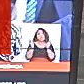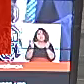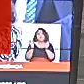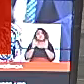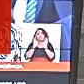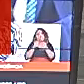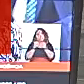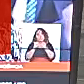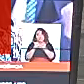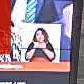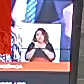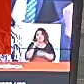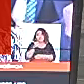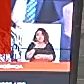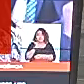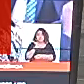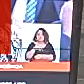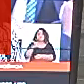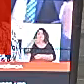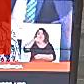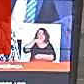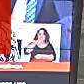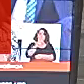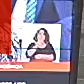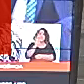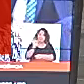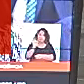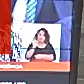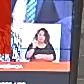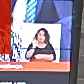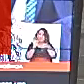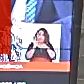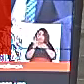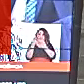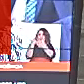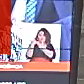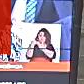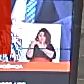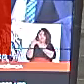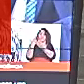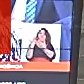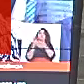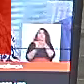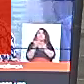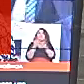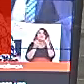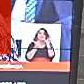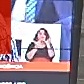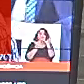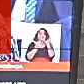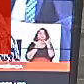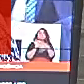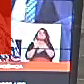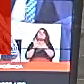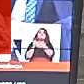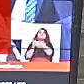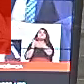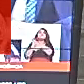NTT é a responsável pela carteira no transporte interestadual. Da mesma forma, a gente